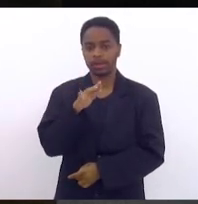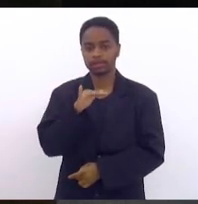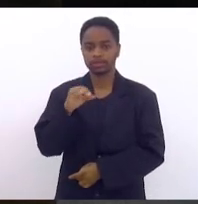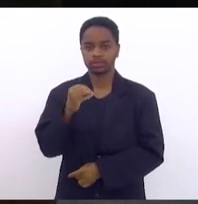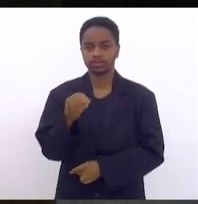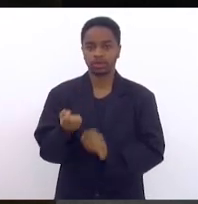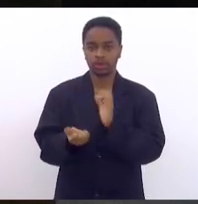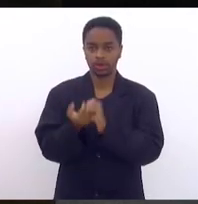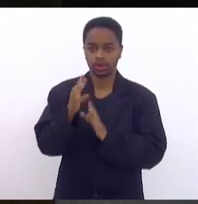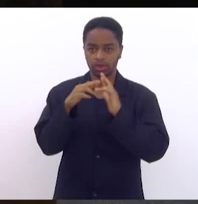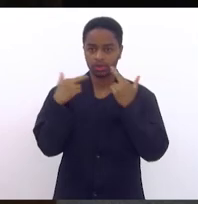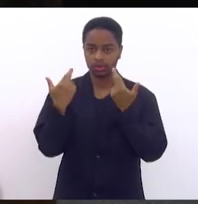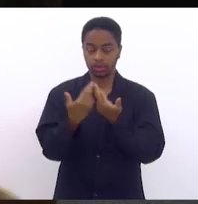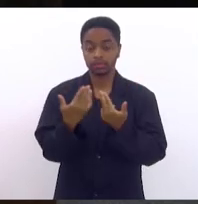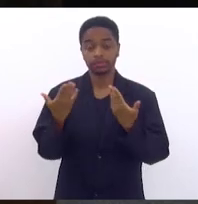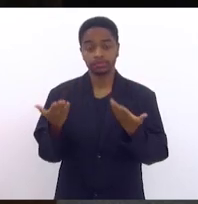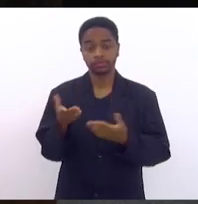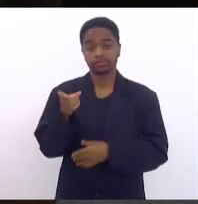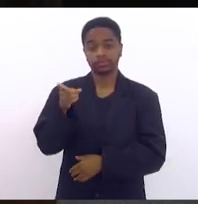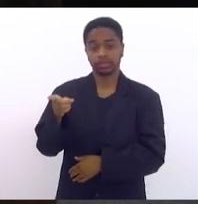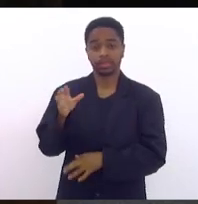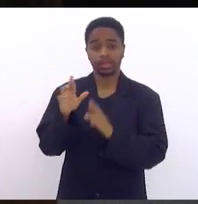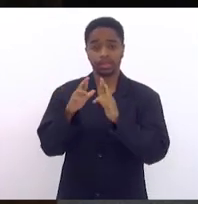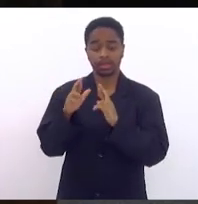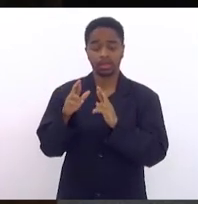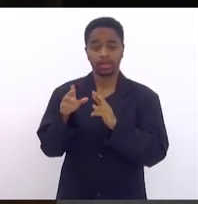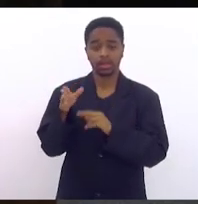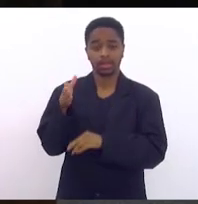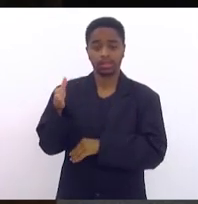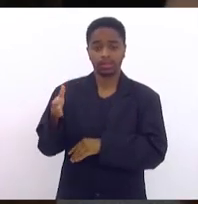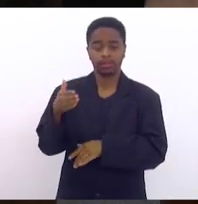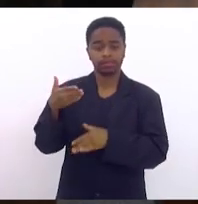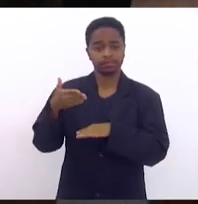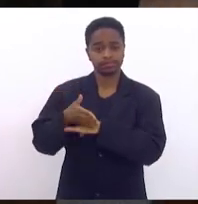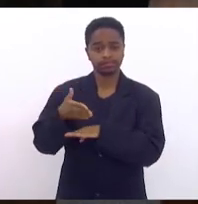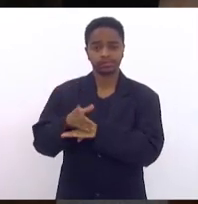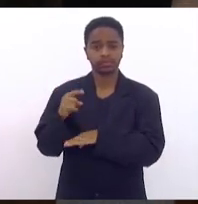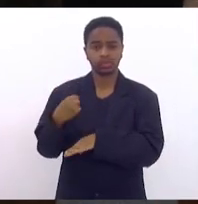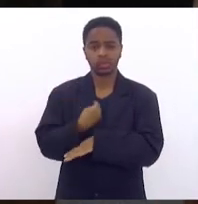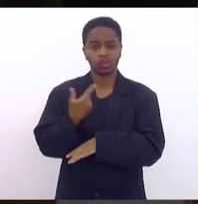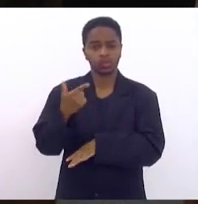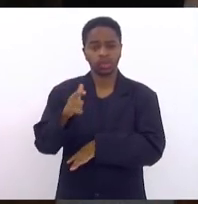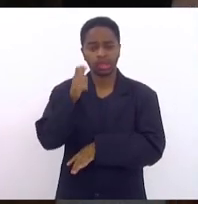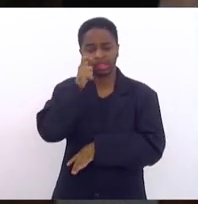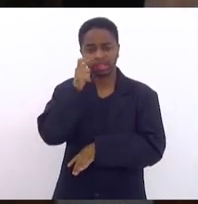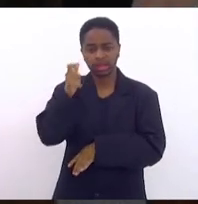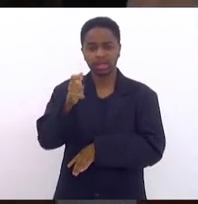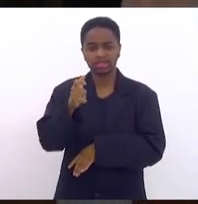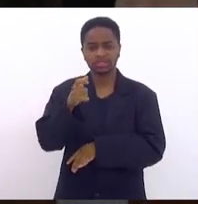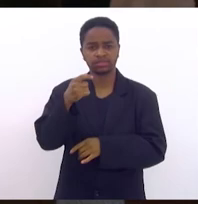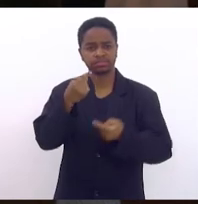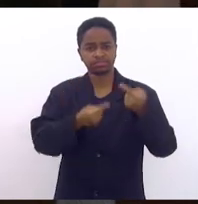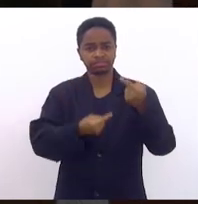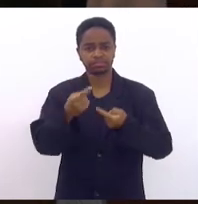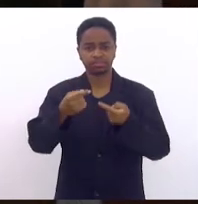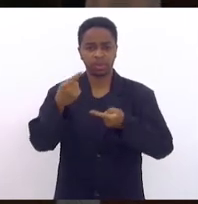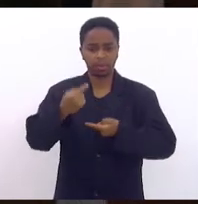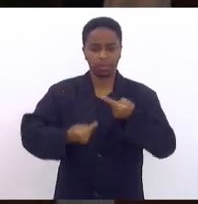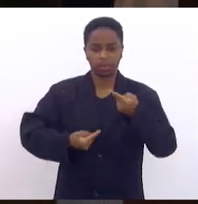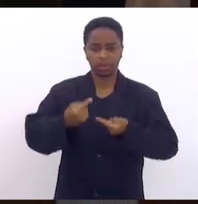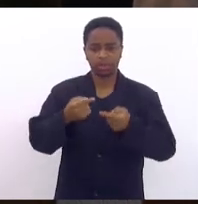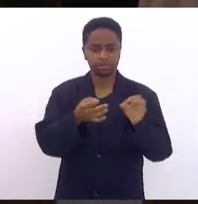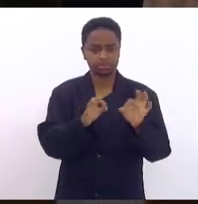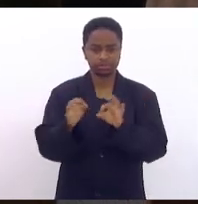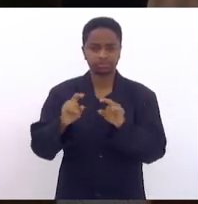ali, presidente, desprovido de qualquer interesse eleitoral, midiático, político. A verdade é